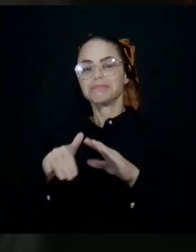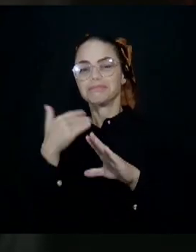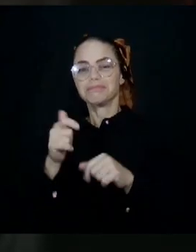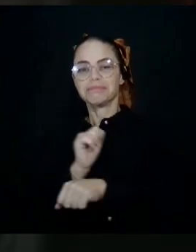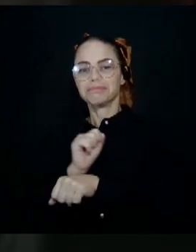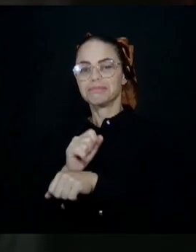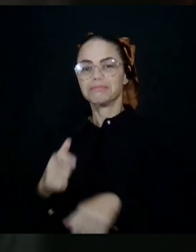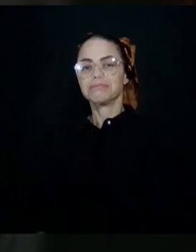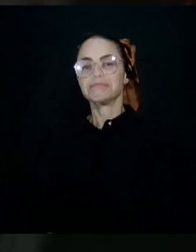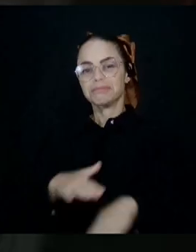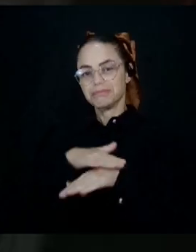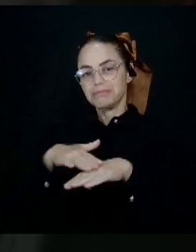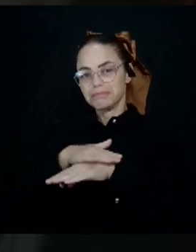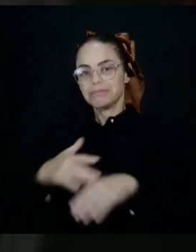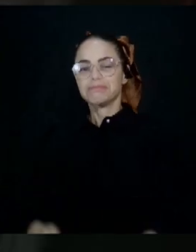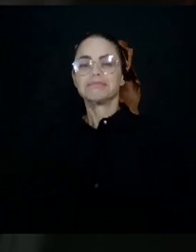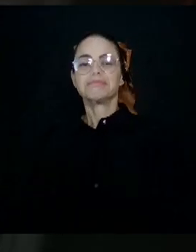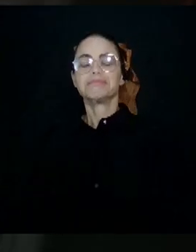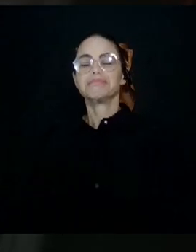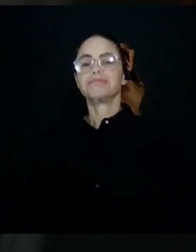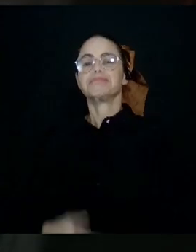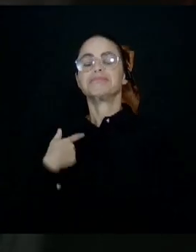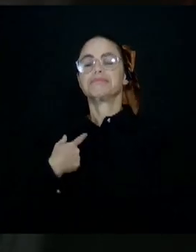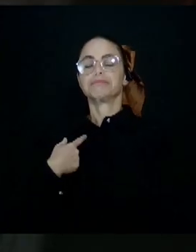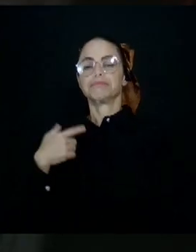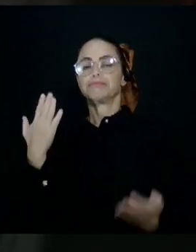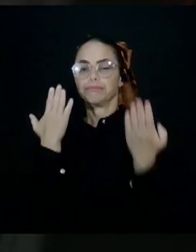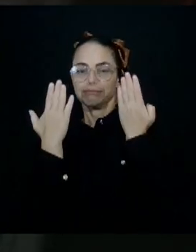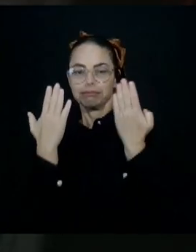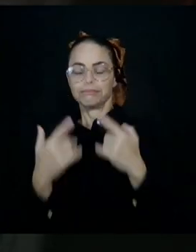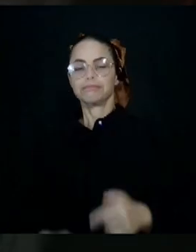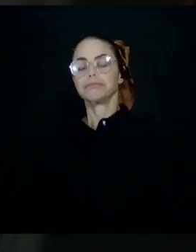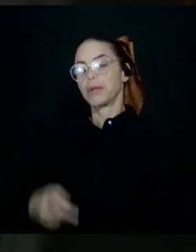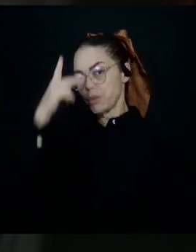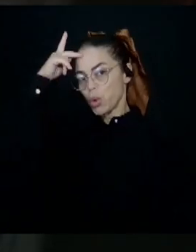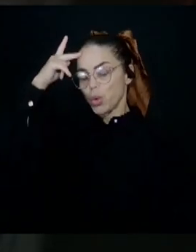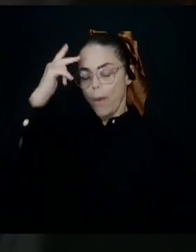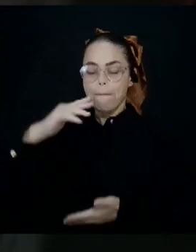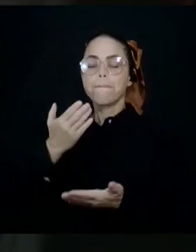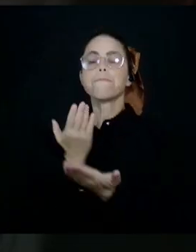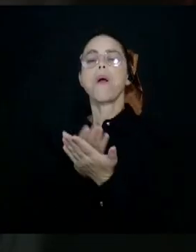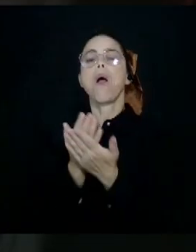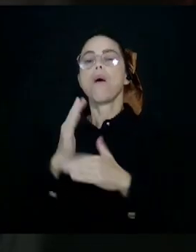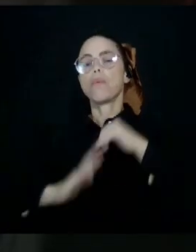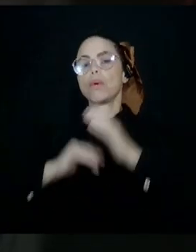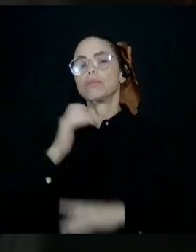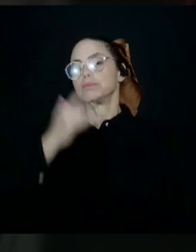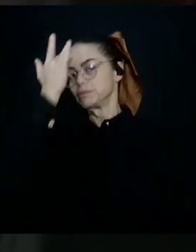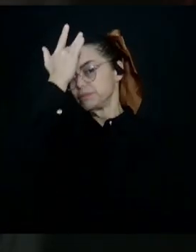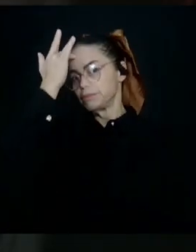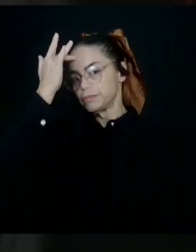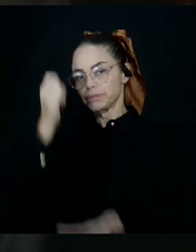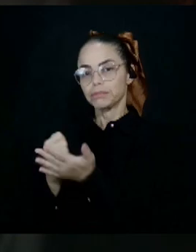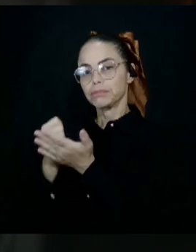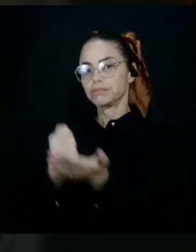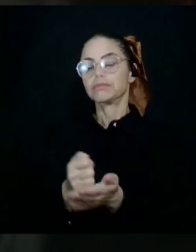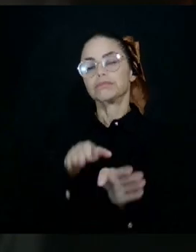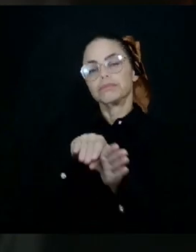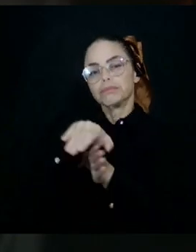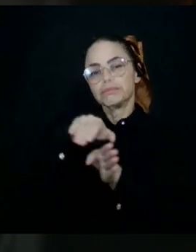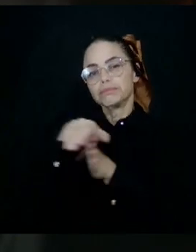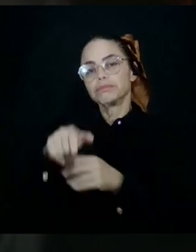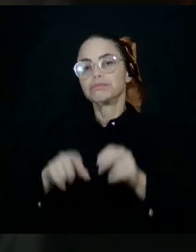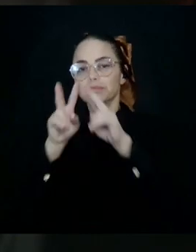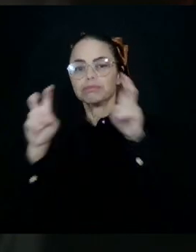aqui cercados de psicólogos, psicanalistas, profissionais da saúde mental que vão nos orientar sobre o tema de hoje, que são os